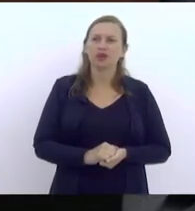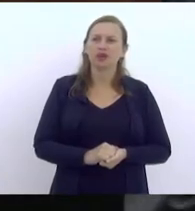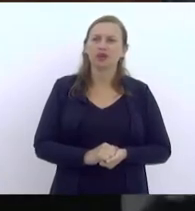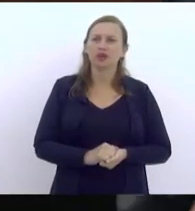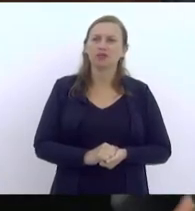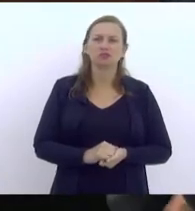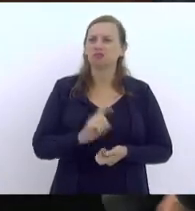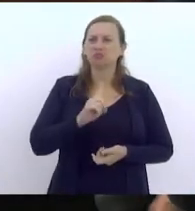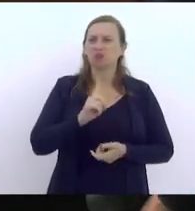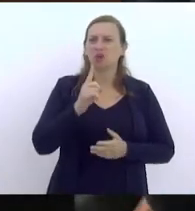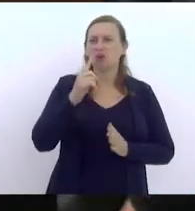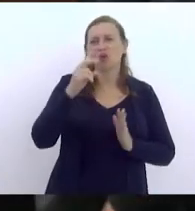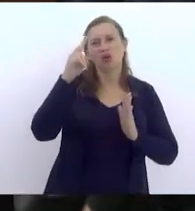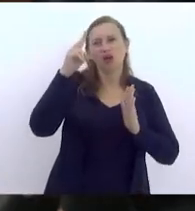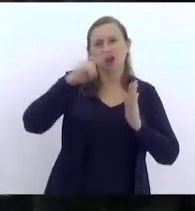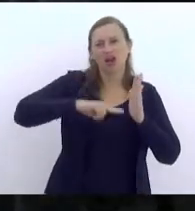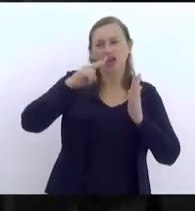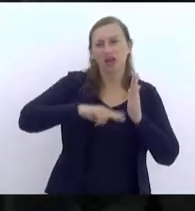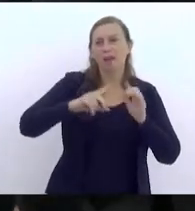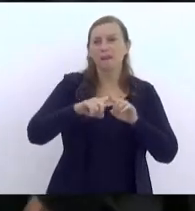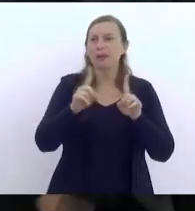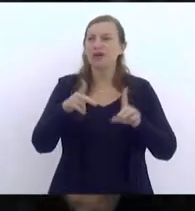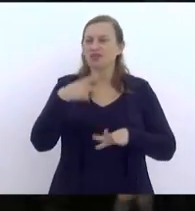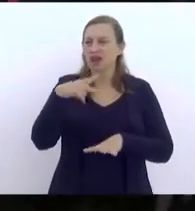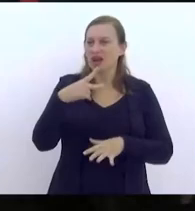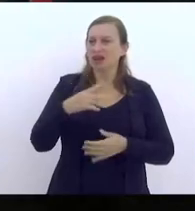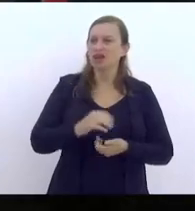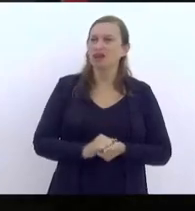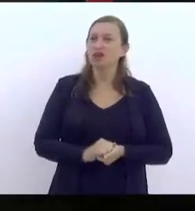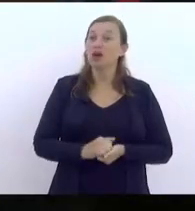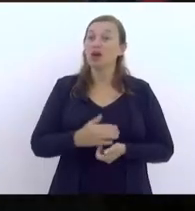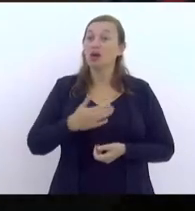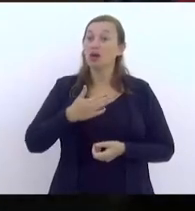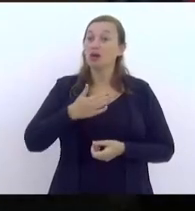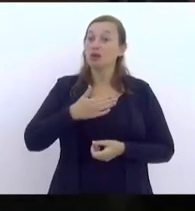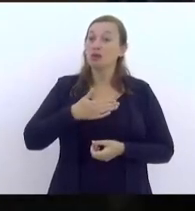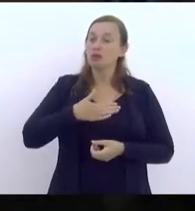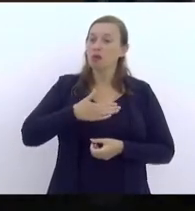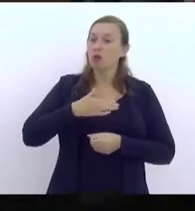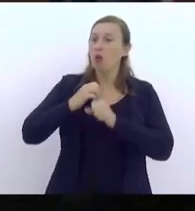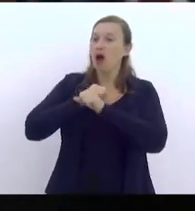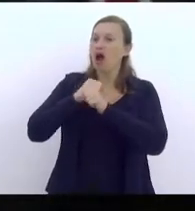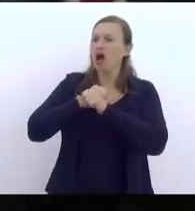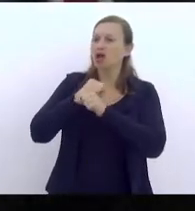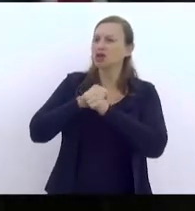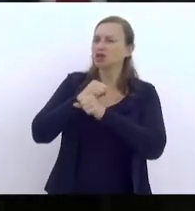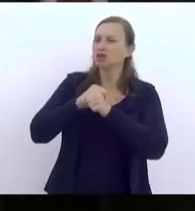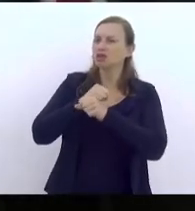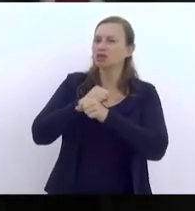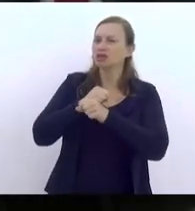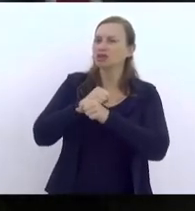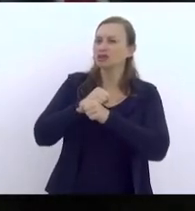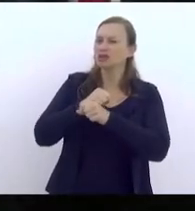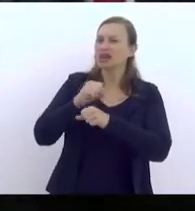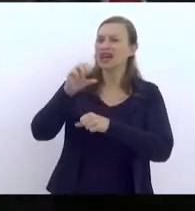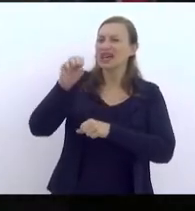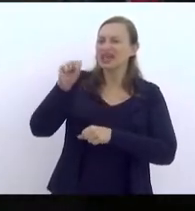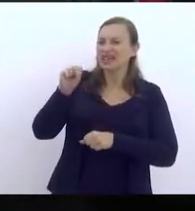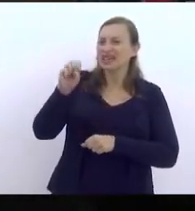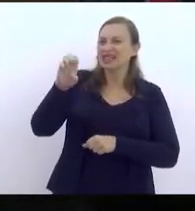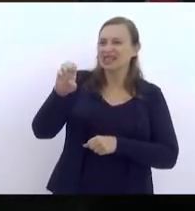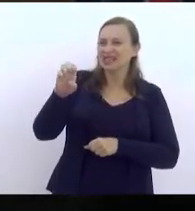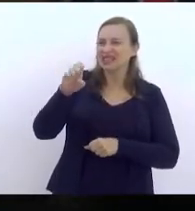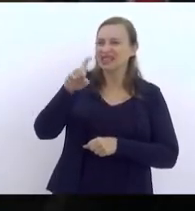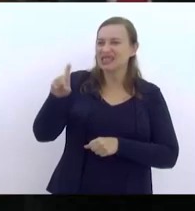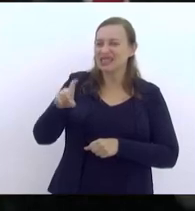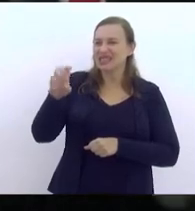Não vou ler, né? Mas ela diz: meu ânus é laico. Aí depois, essa mesma